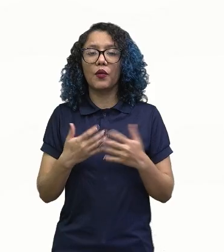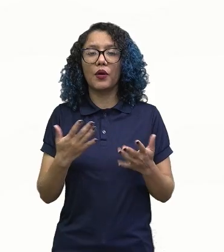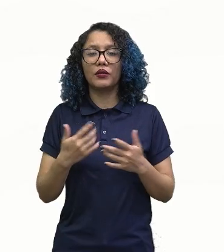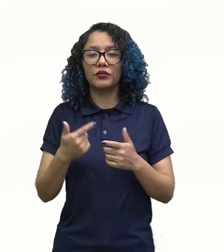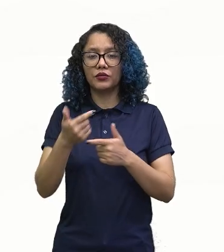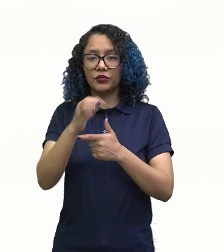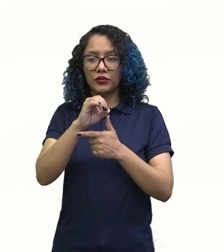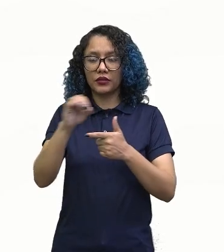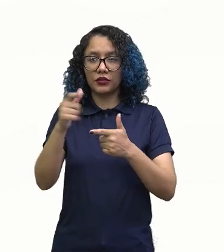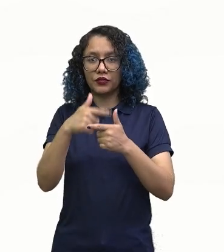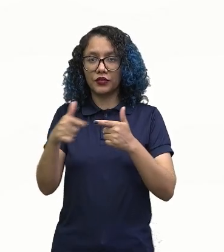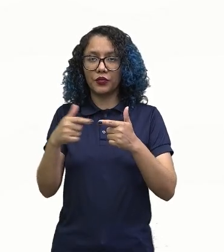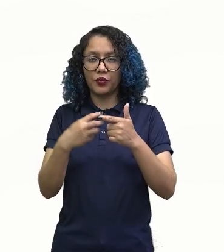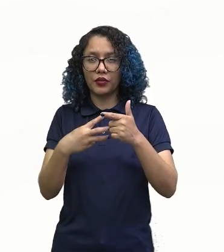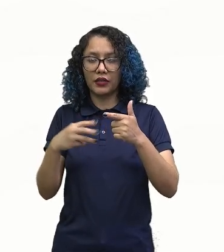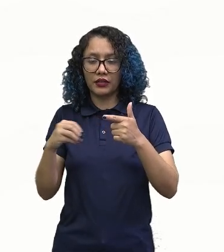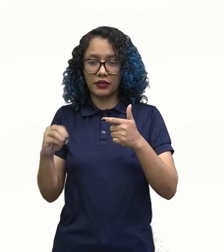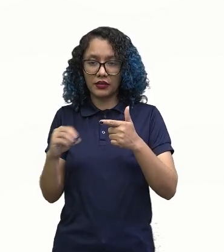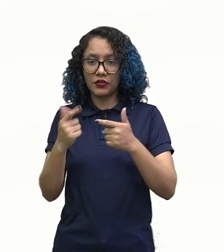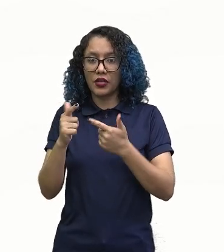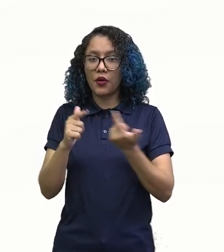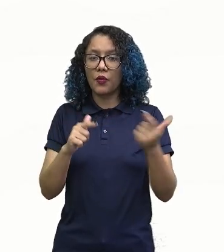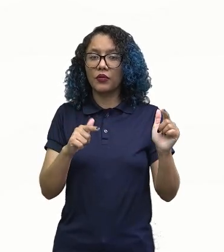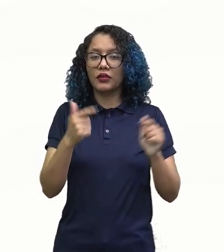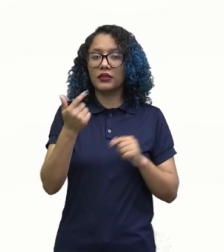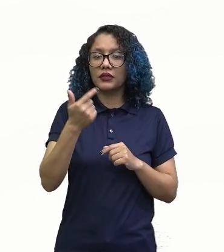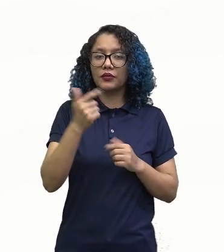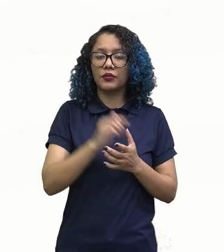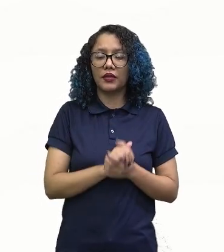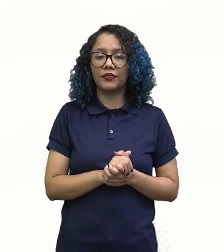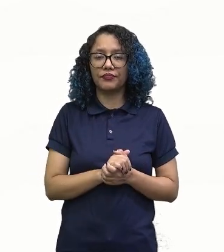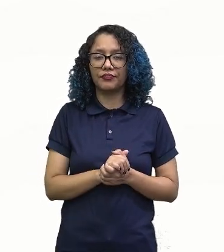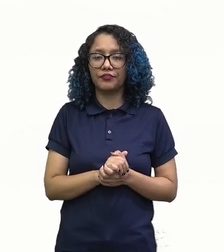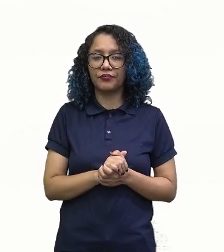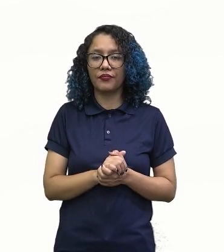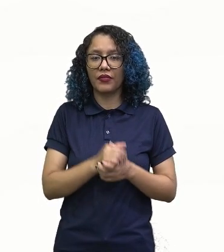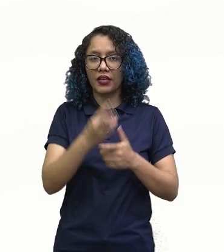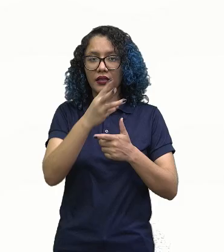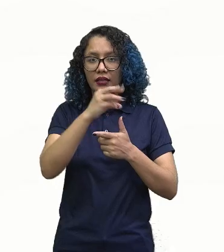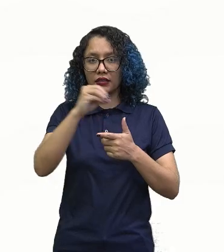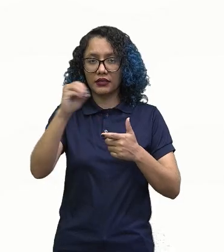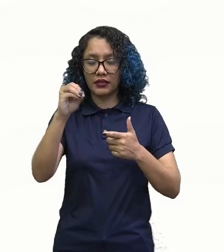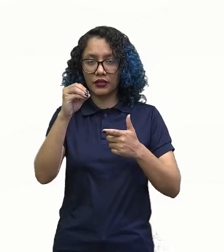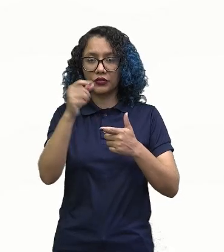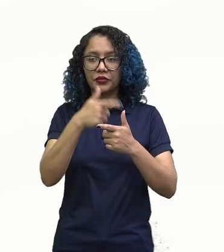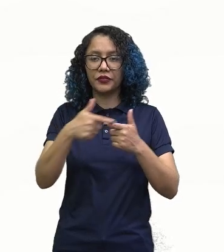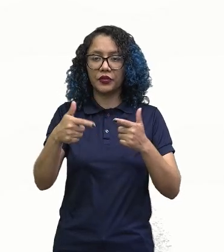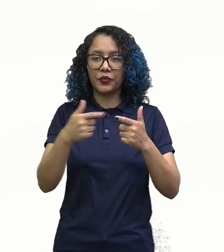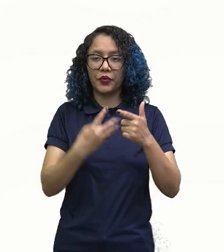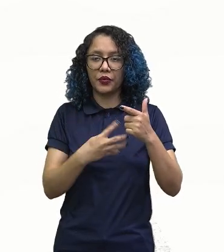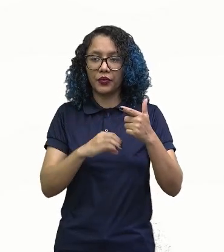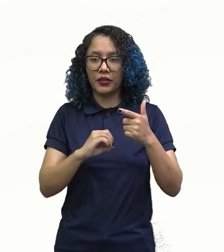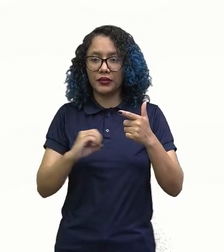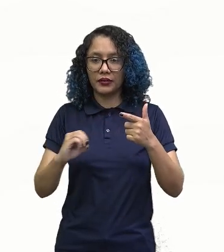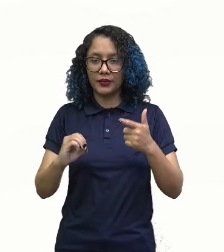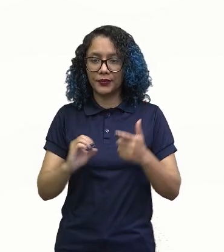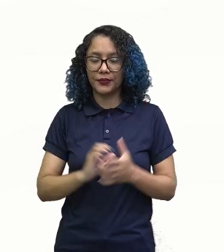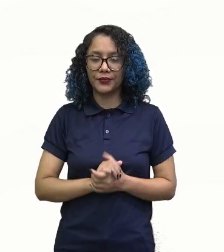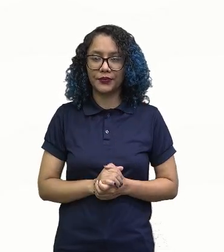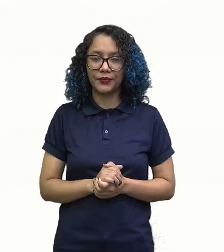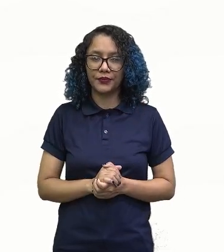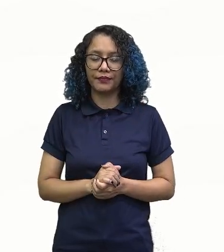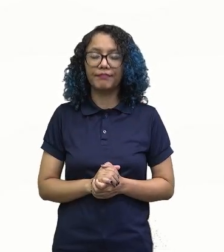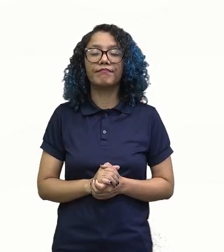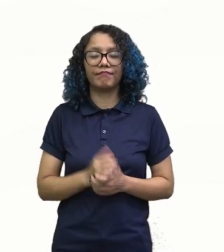por 300, e na segunda máquina seria exatamente 300 dividido por 400. Aí a gente